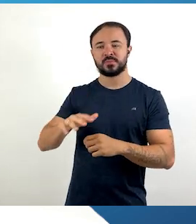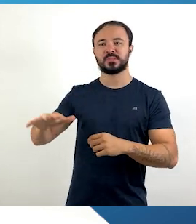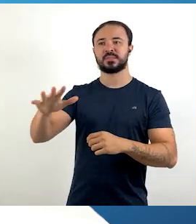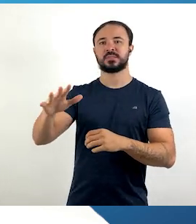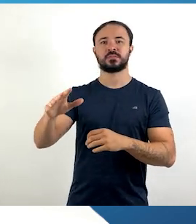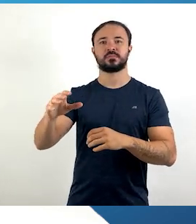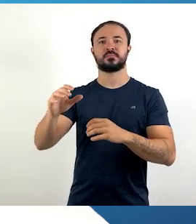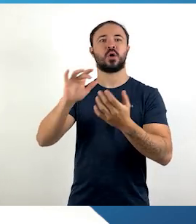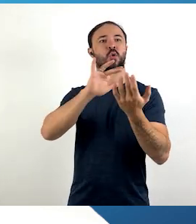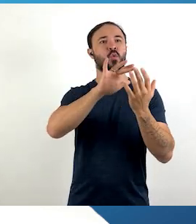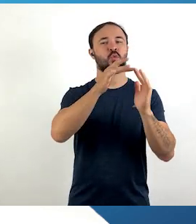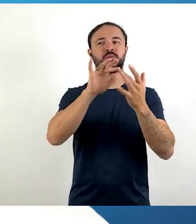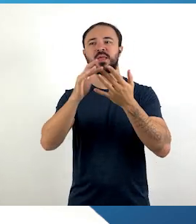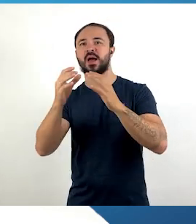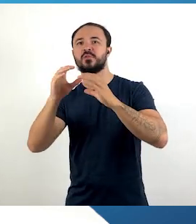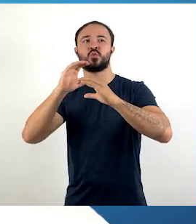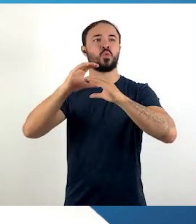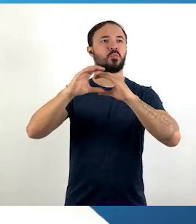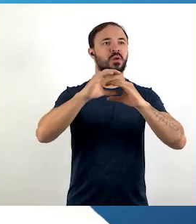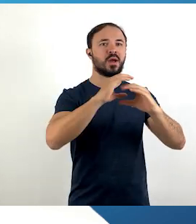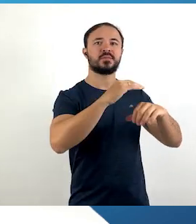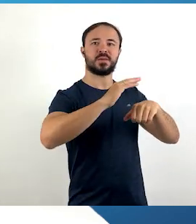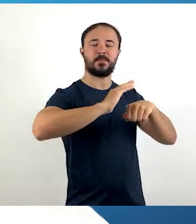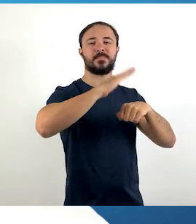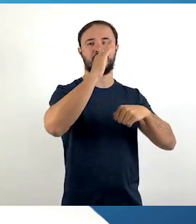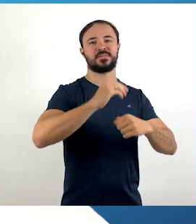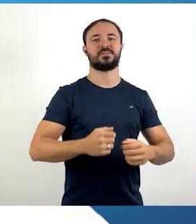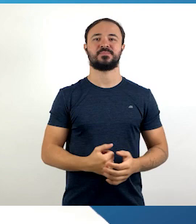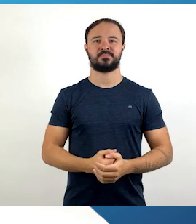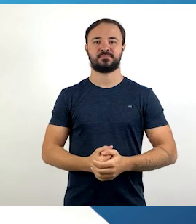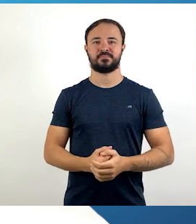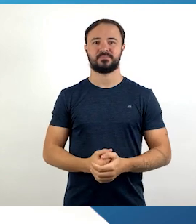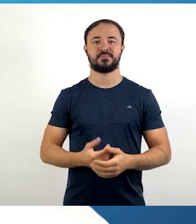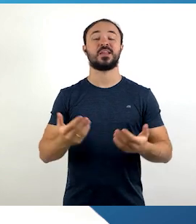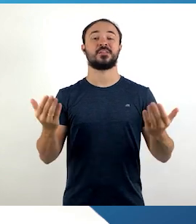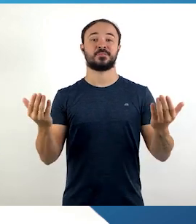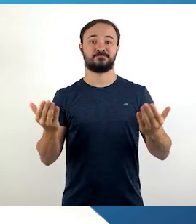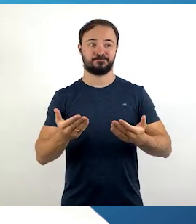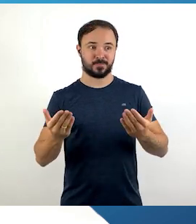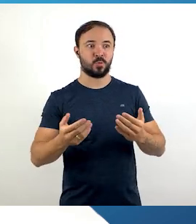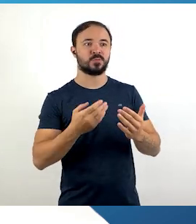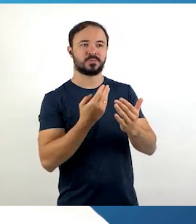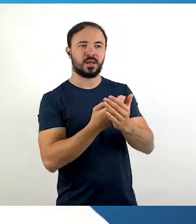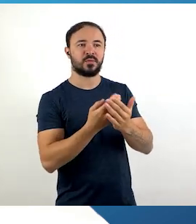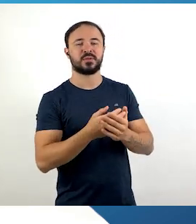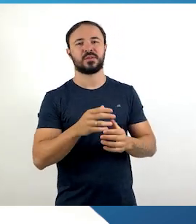romper barreiras na nossa comunicação, na nossa interação. E essa foi a nossa aula de